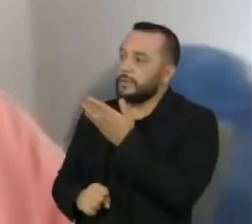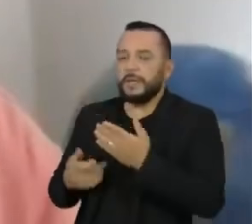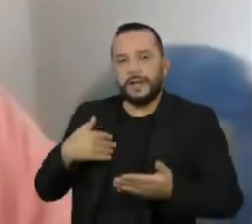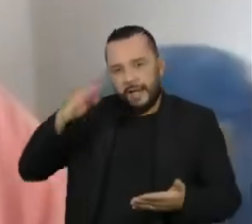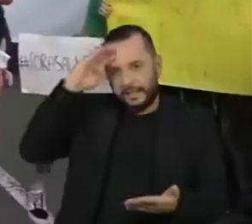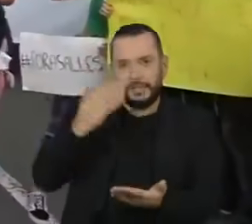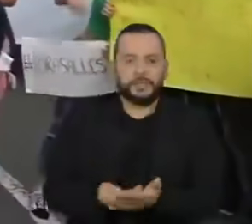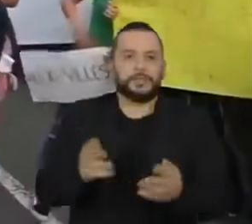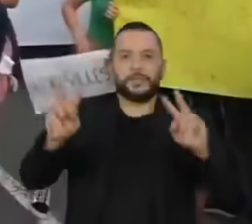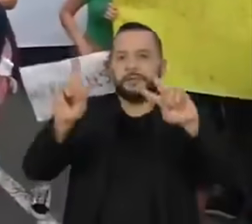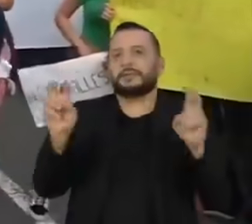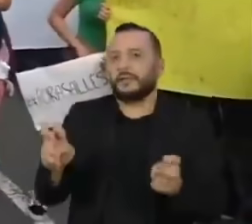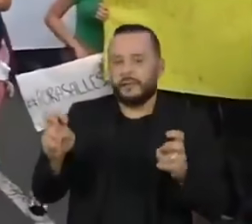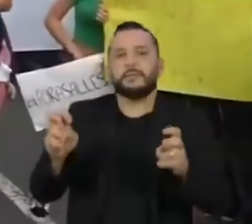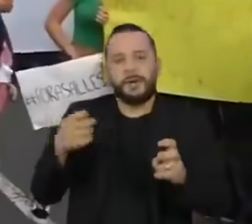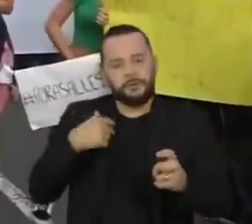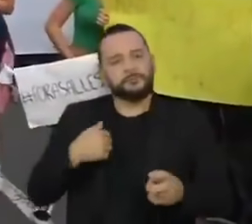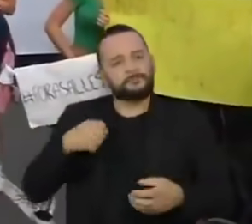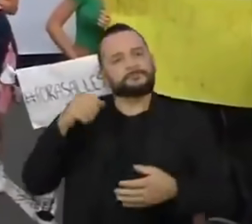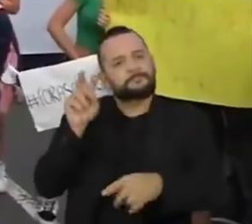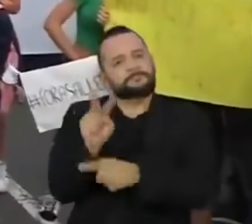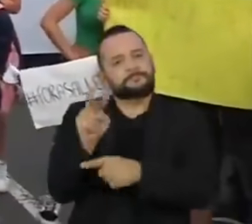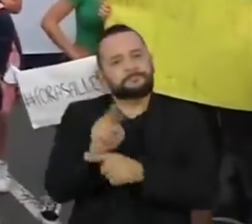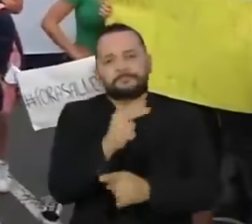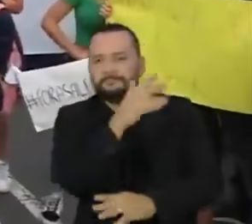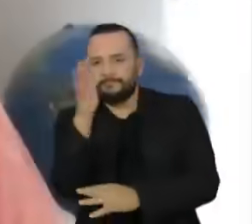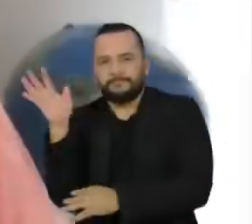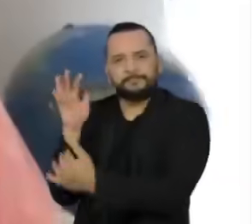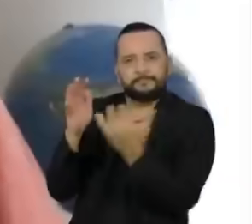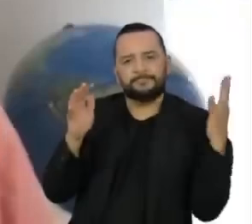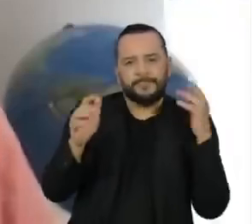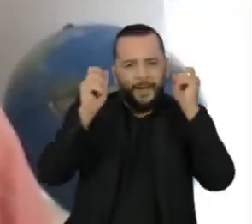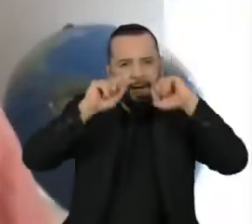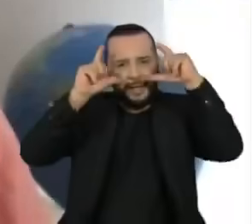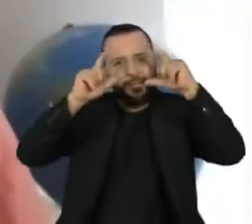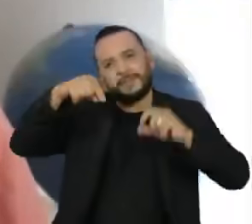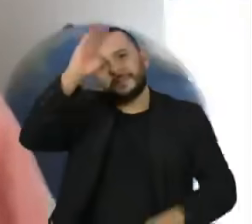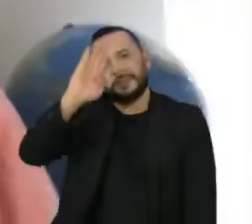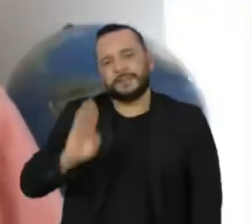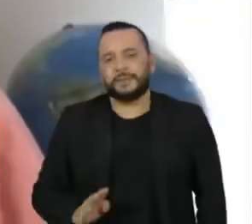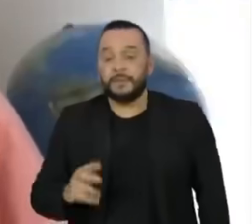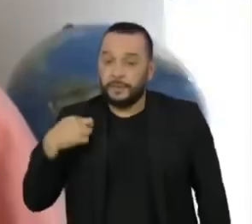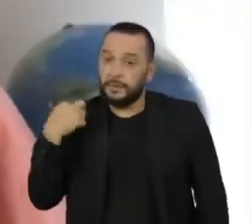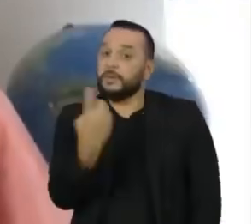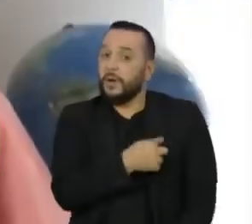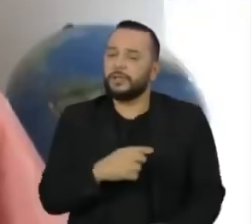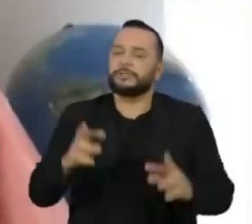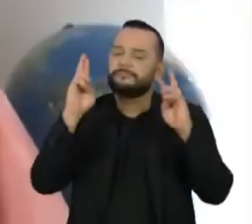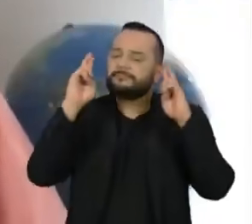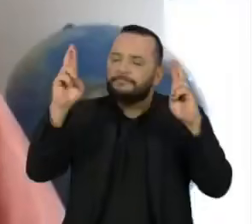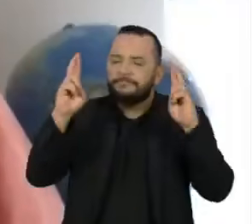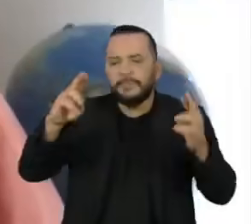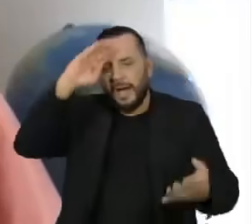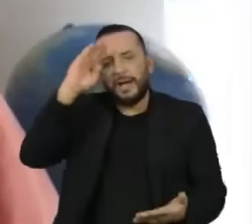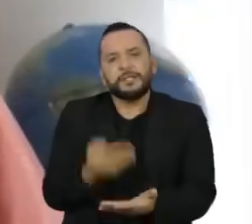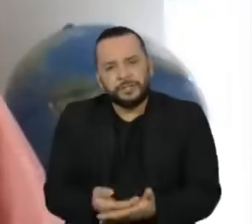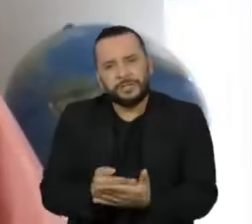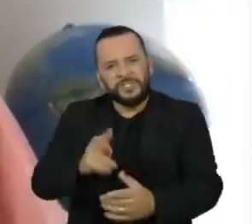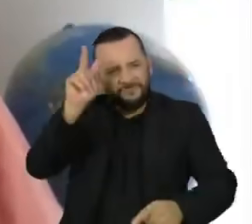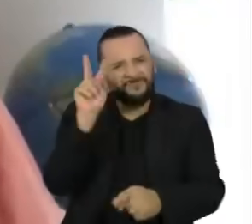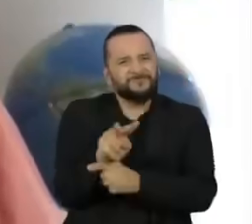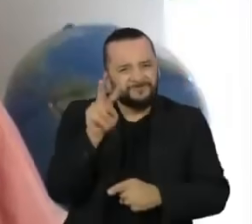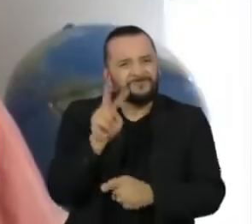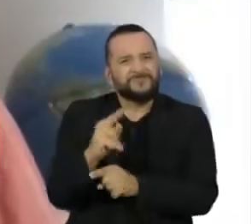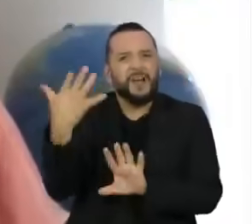questões ambientais nunca ganharam tamanha atenção no Brasil. A esperança surge daí. E o Brasil, o próprio governo